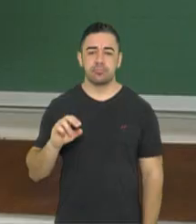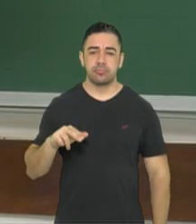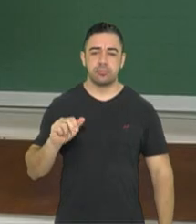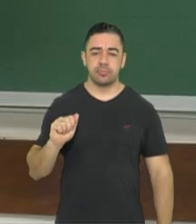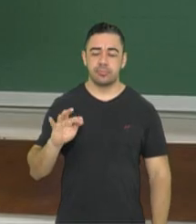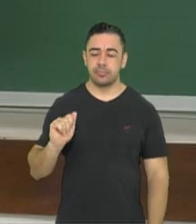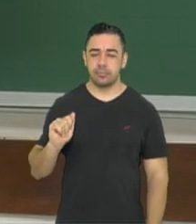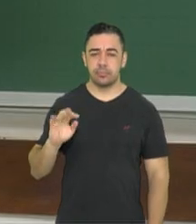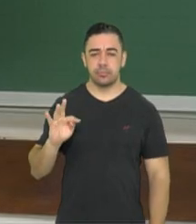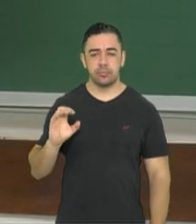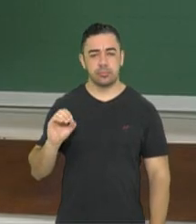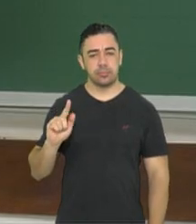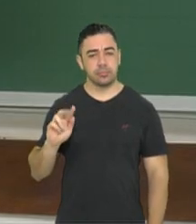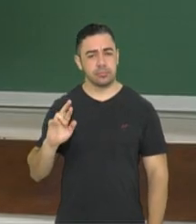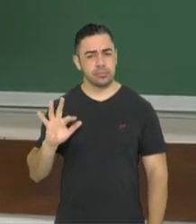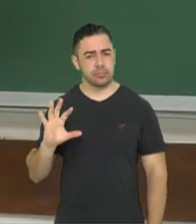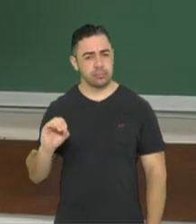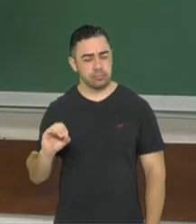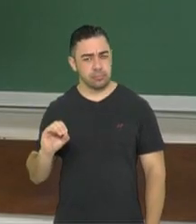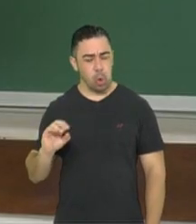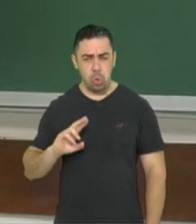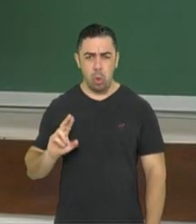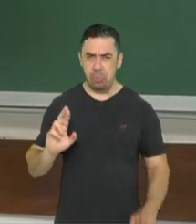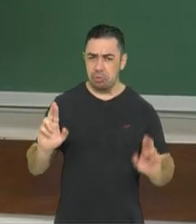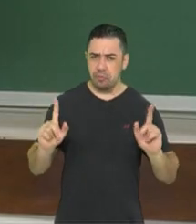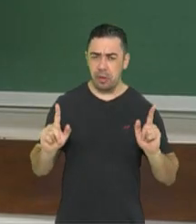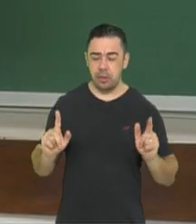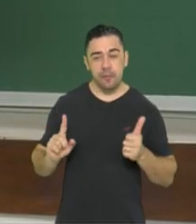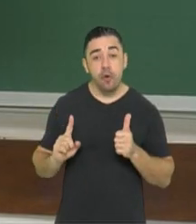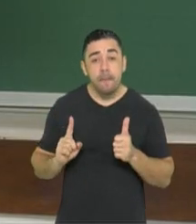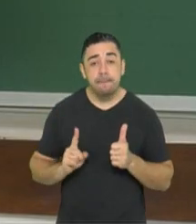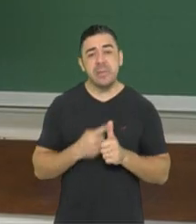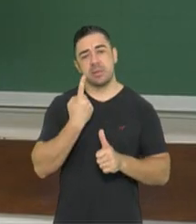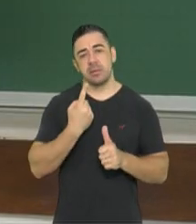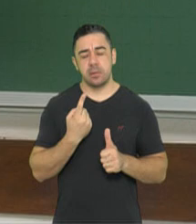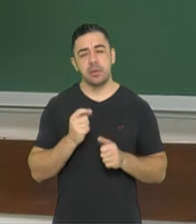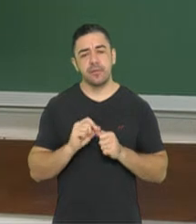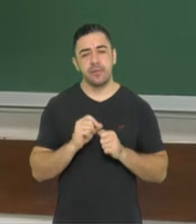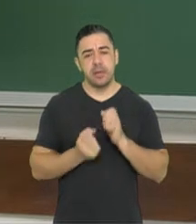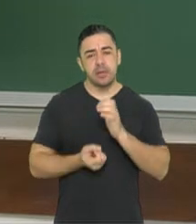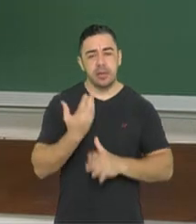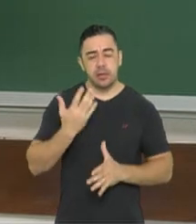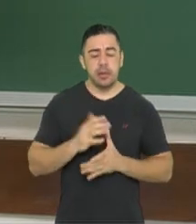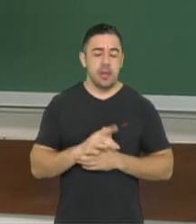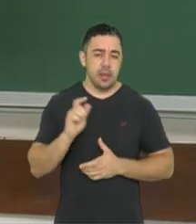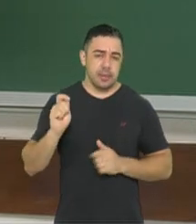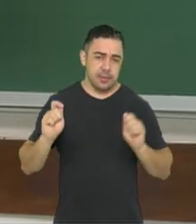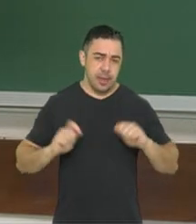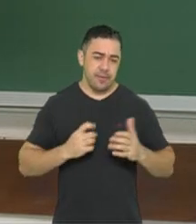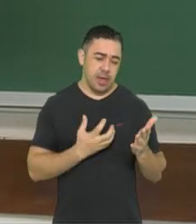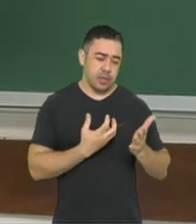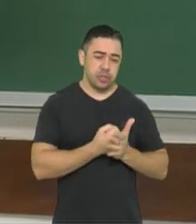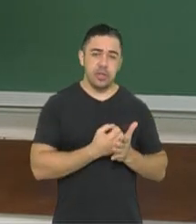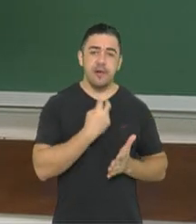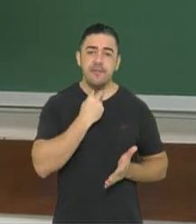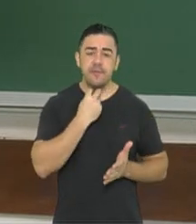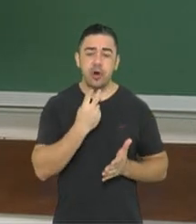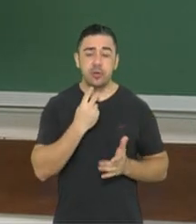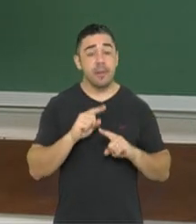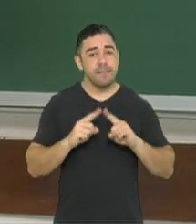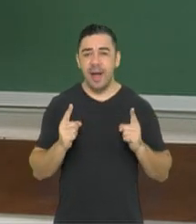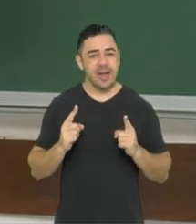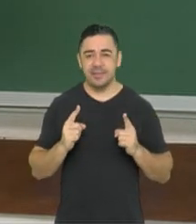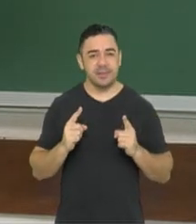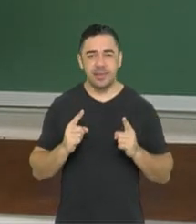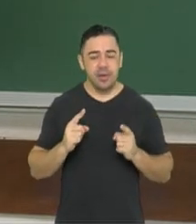Fonoautógrafo, né? Esse nomezinho aí mais desconhecido, que foi aquela primeira figura que a gente viu, capaz de registrar a voz humana, mas não